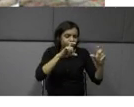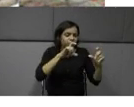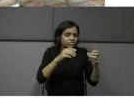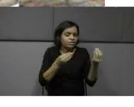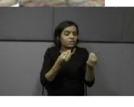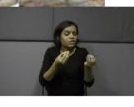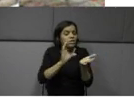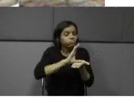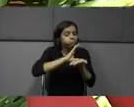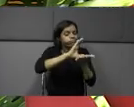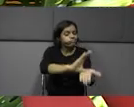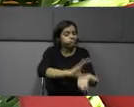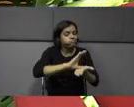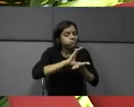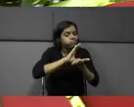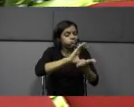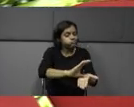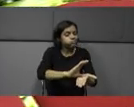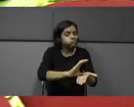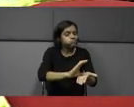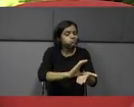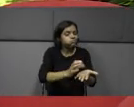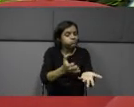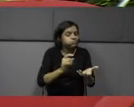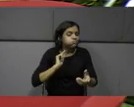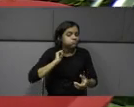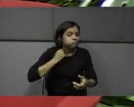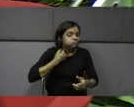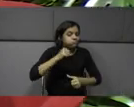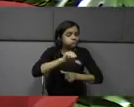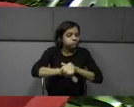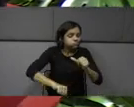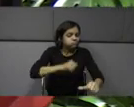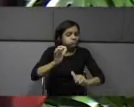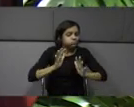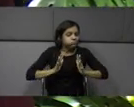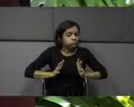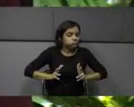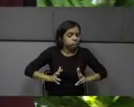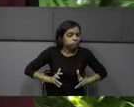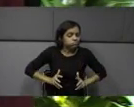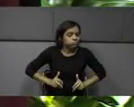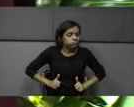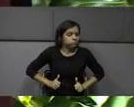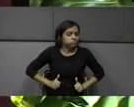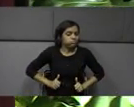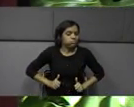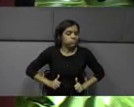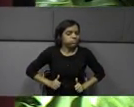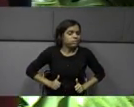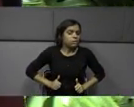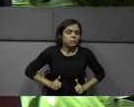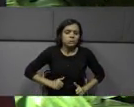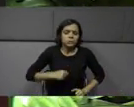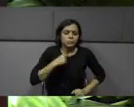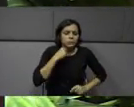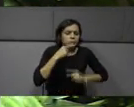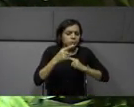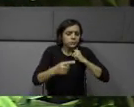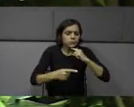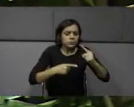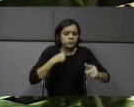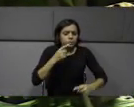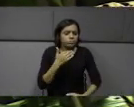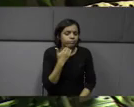investiu e o tanto que a gente já pensou e repensou e se tornou a baía de guanabara ea gente já não é não conseguimos ultrapassar o desafio completo